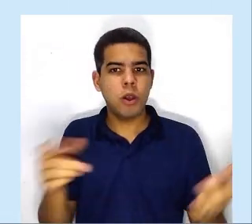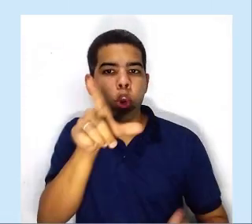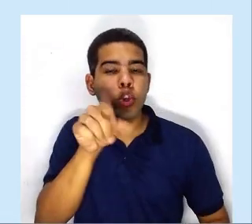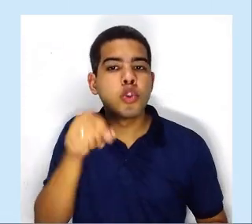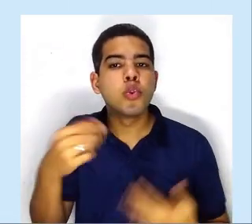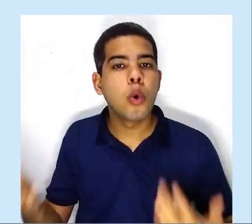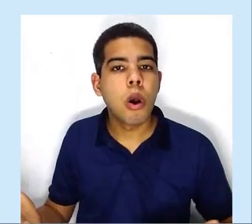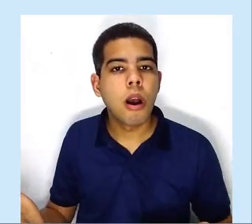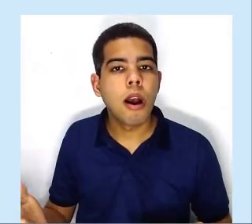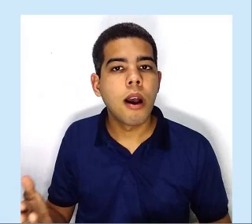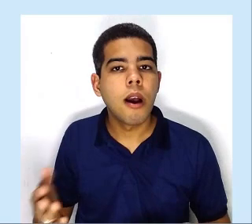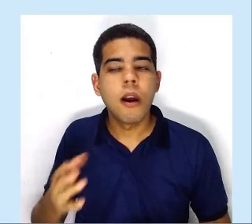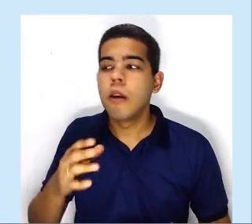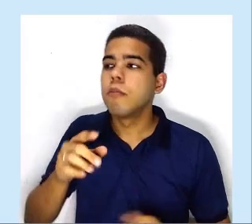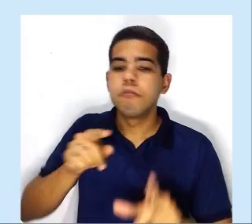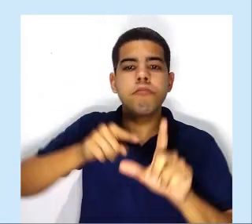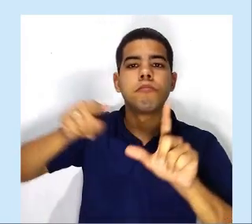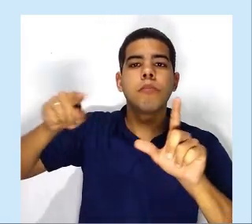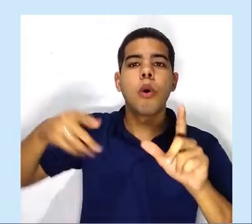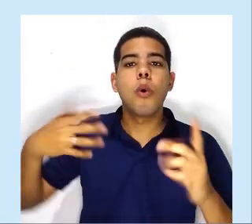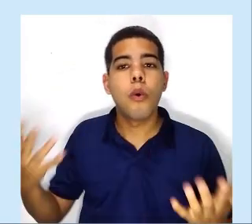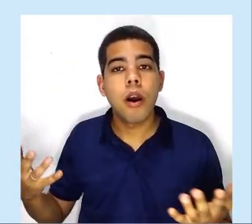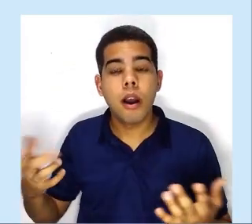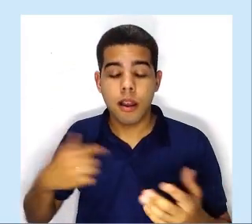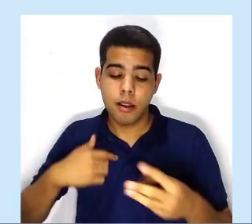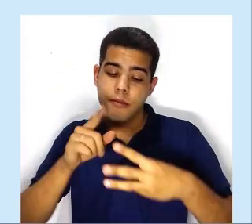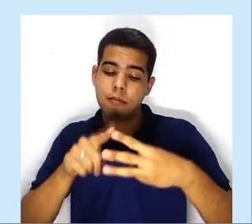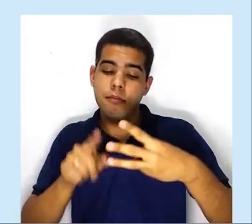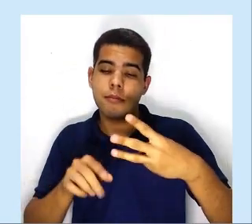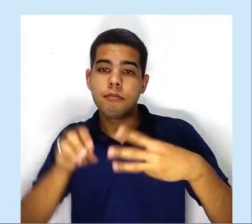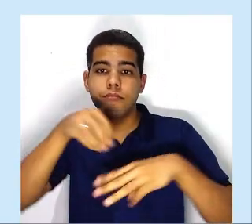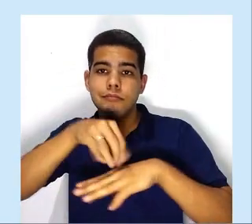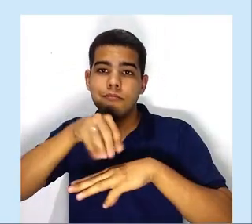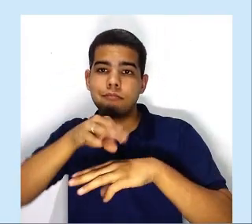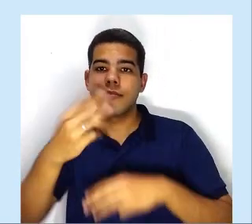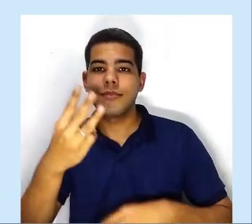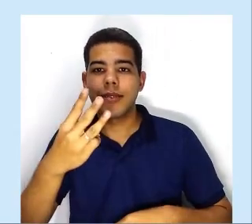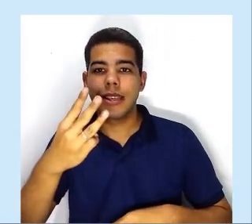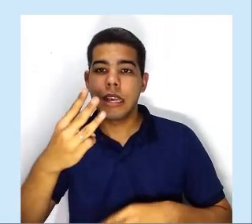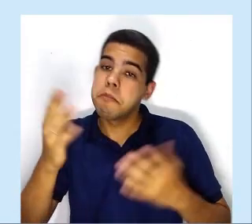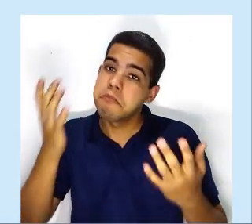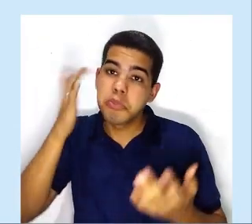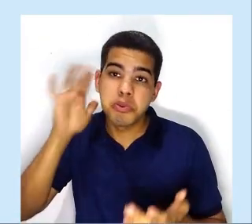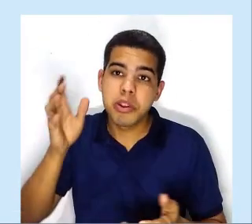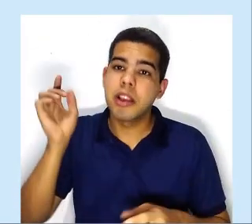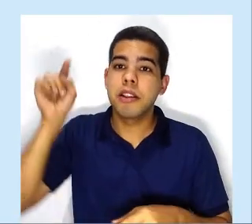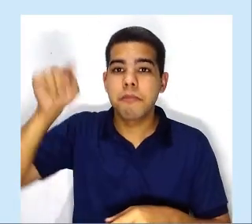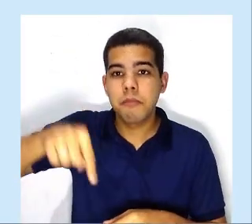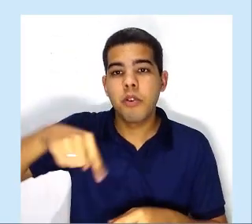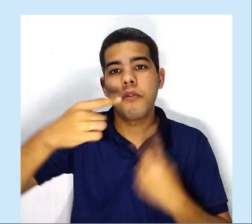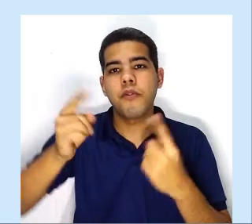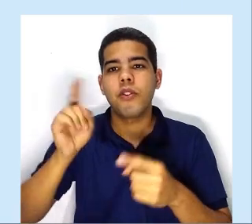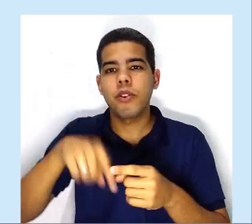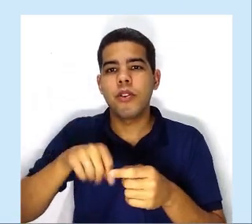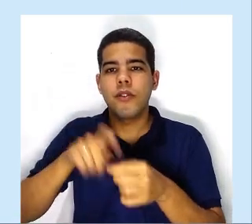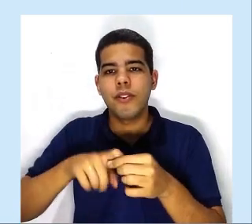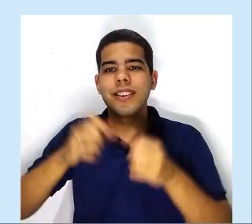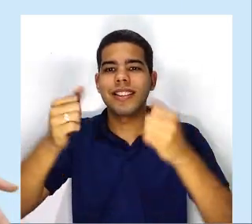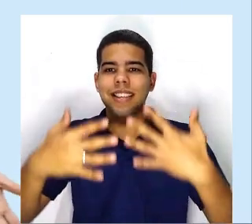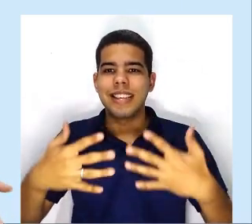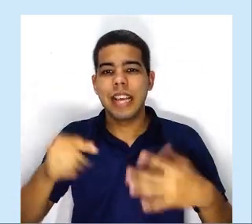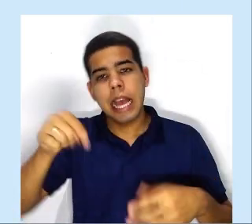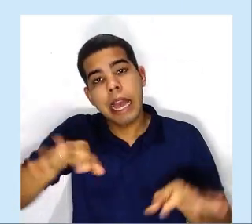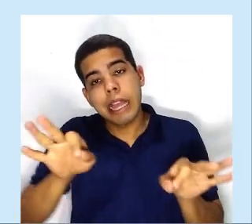escolher? Qual é o tipo de gráfico que você vai escolher? Eu te apresentei 3. Quem sabe outro dia eu volto aqui para te mostrar os outros, tá bom?